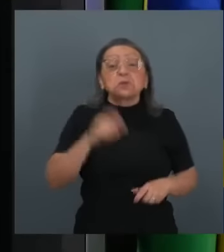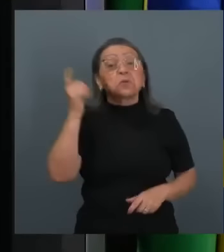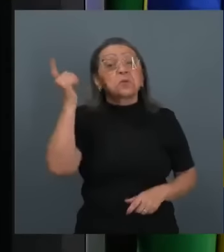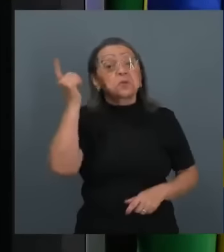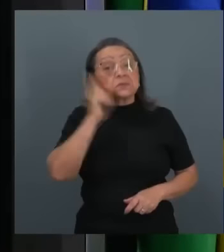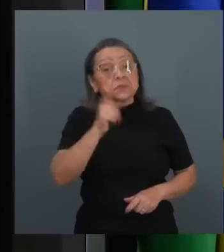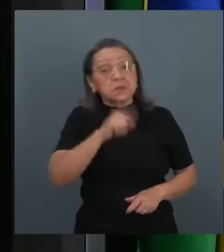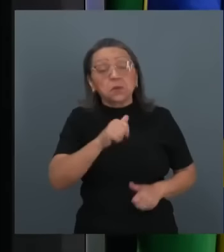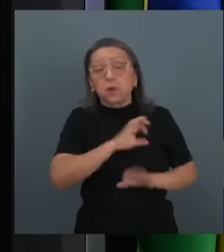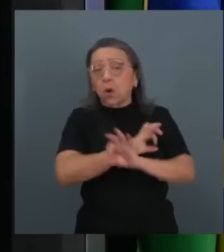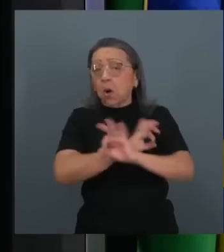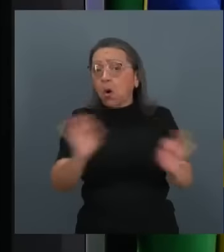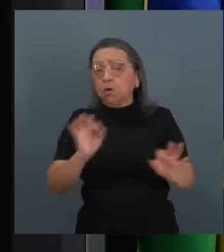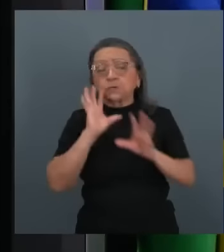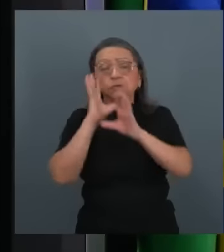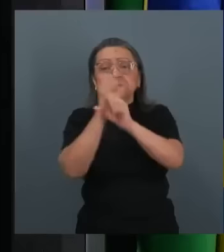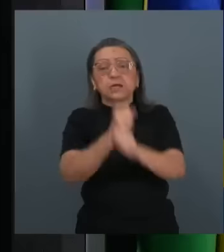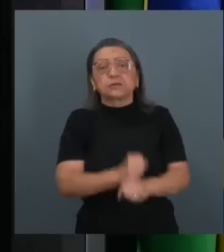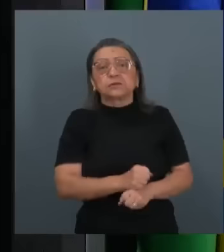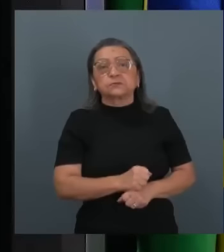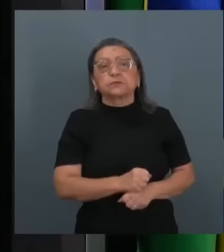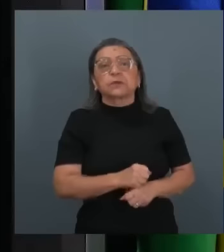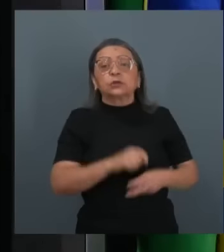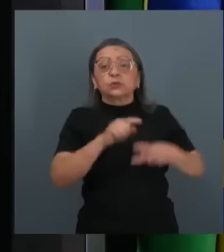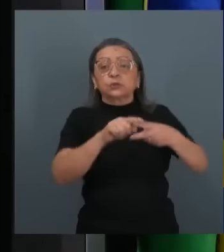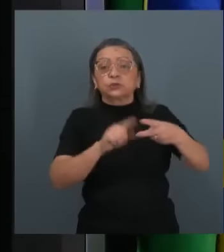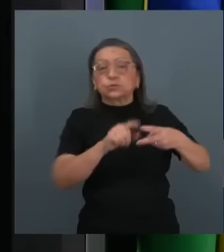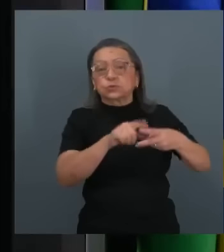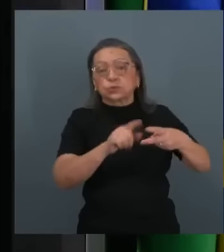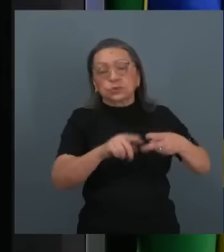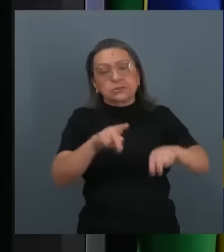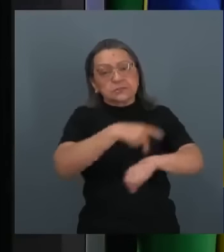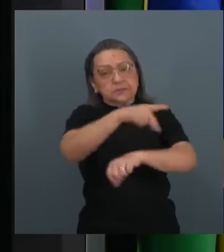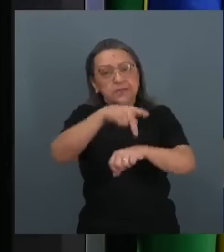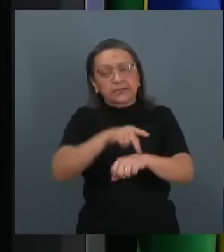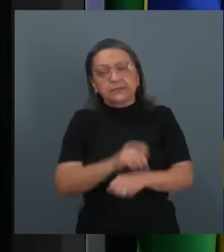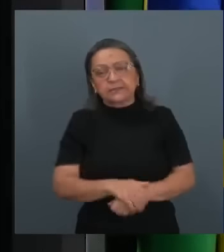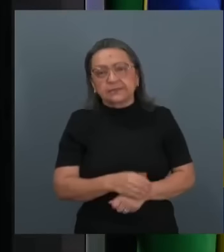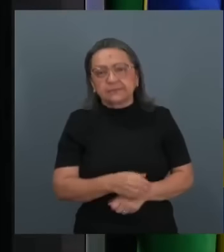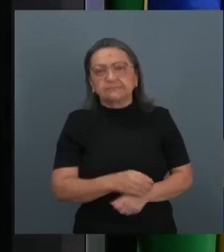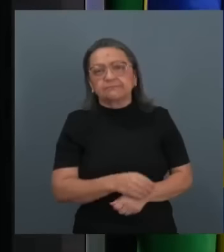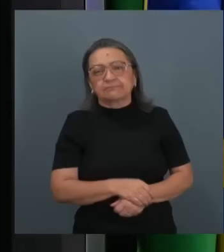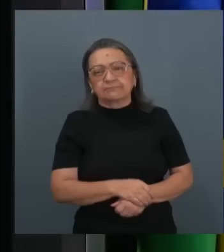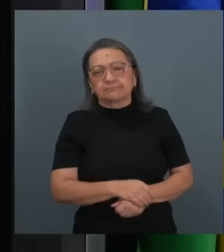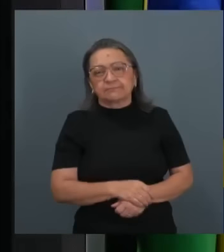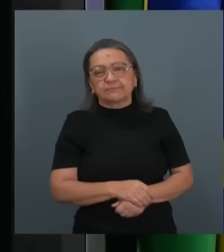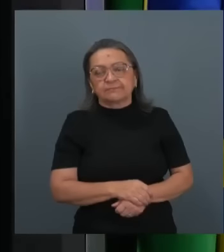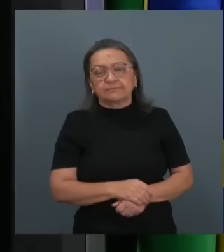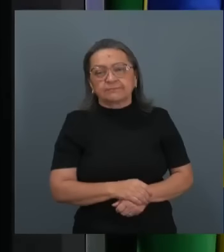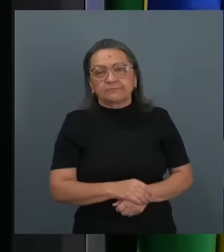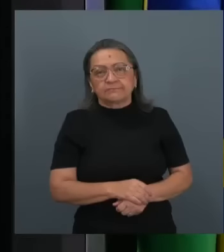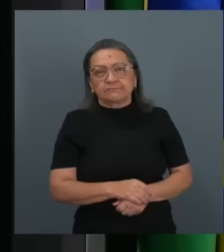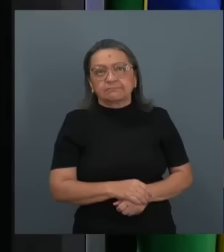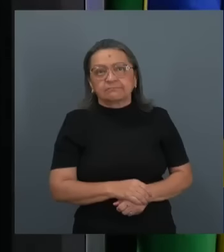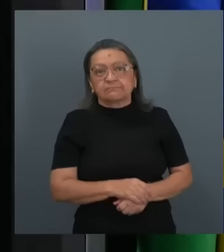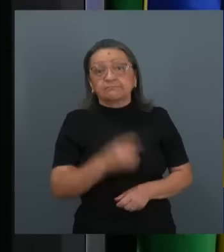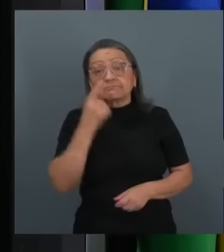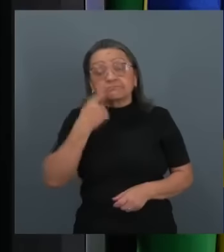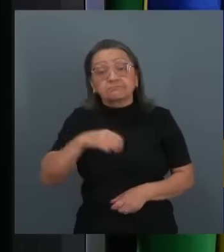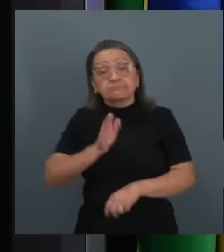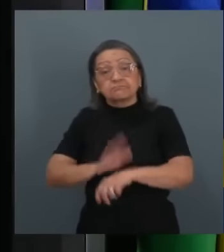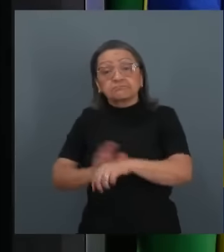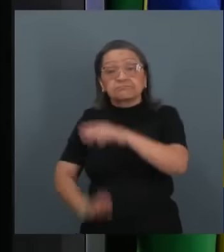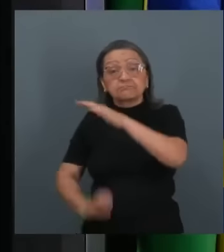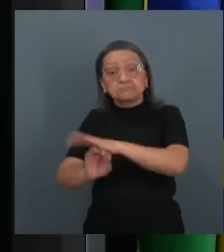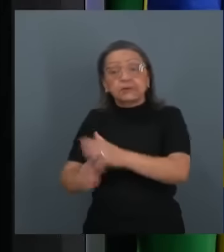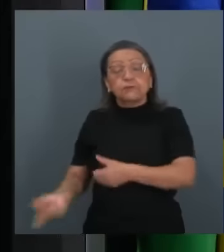resultados extraordinários, tanto em El Salvador como em Nova York, naquele período. O Estado voltou a tomar conta.